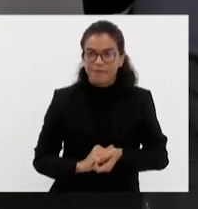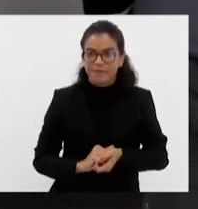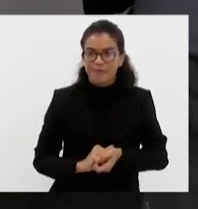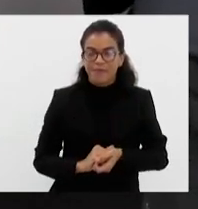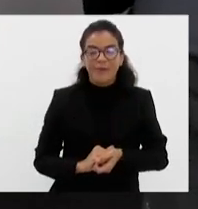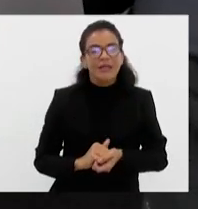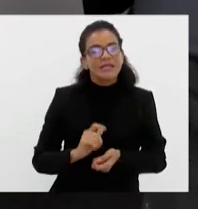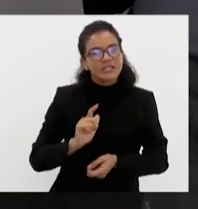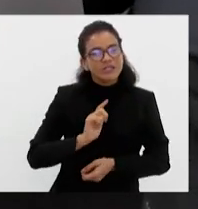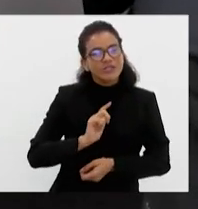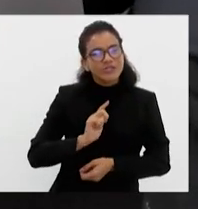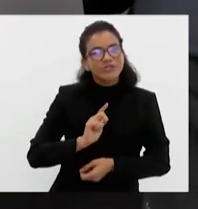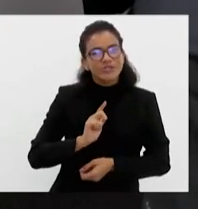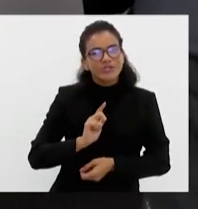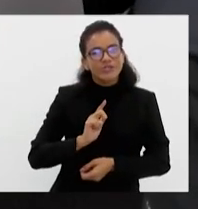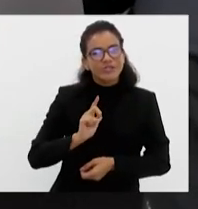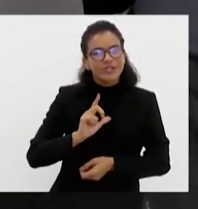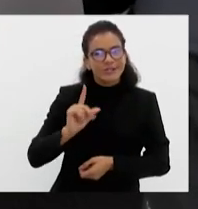Existiu